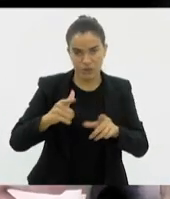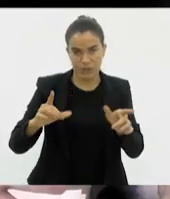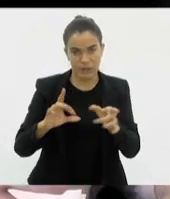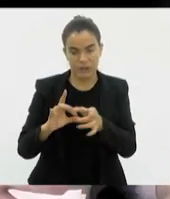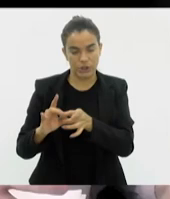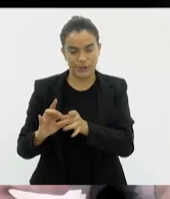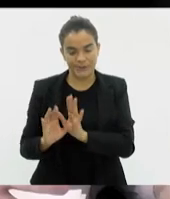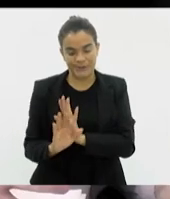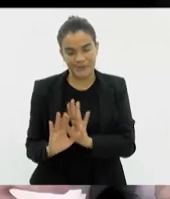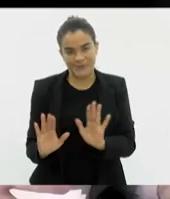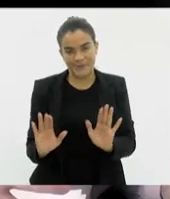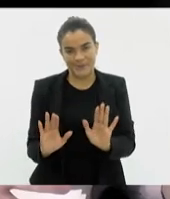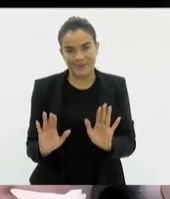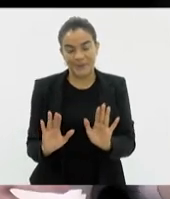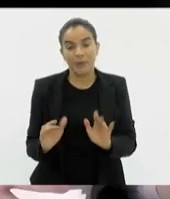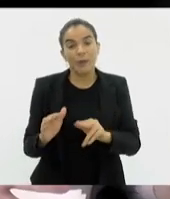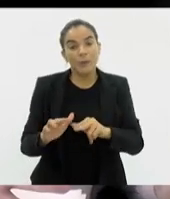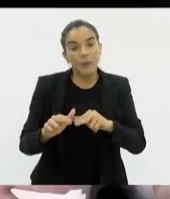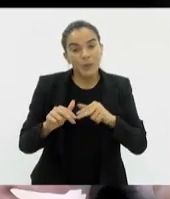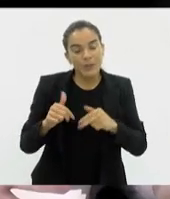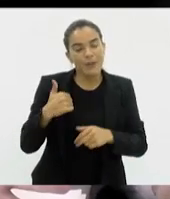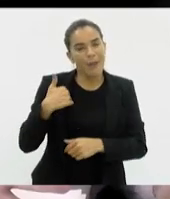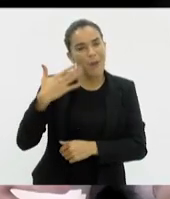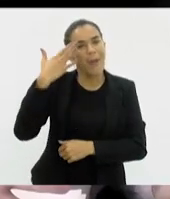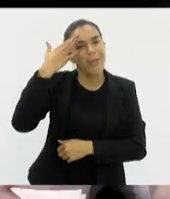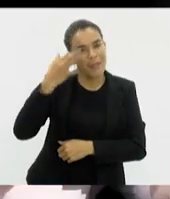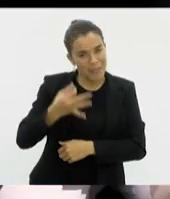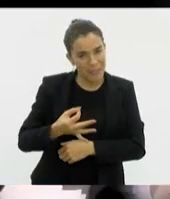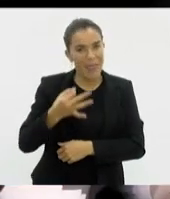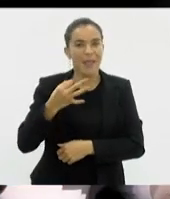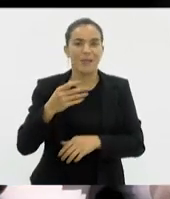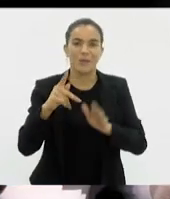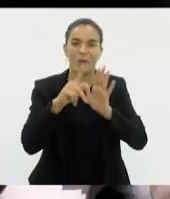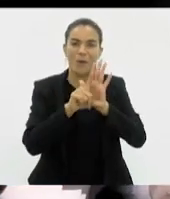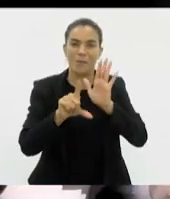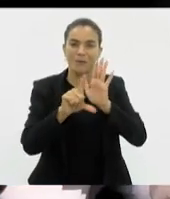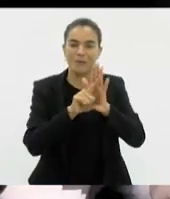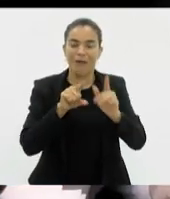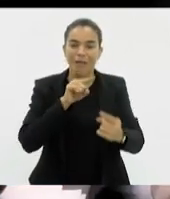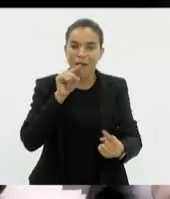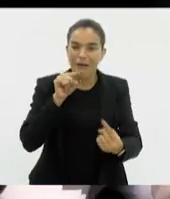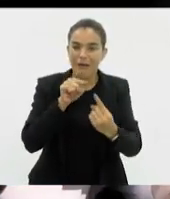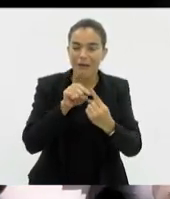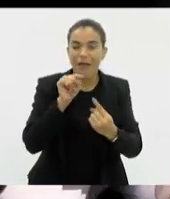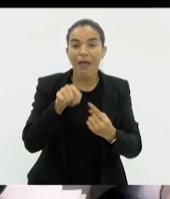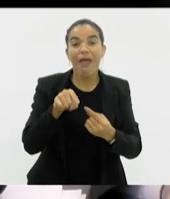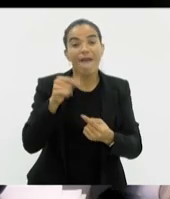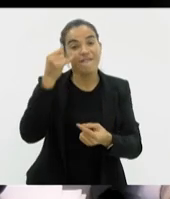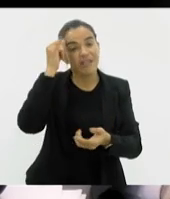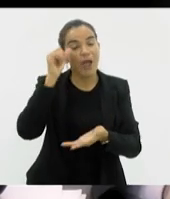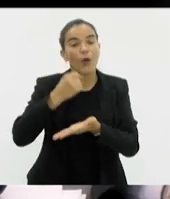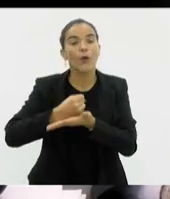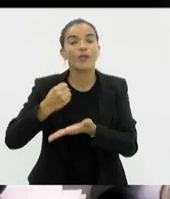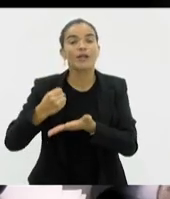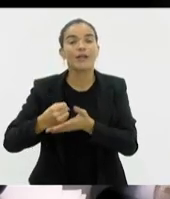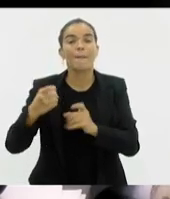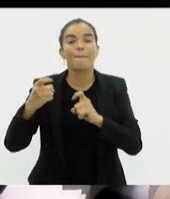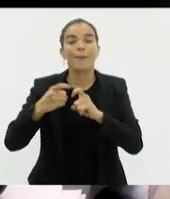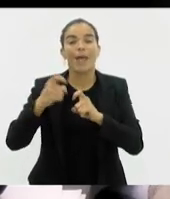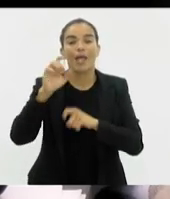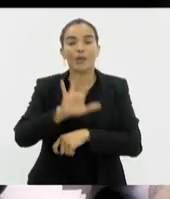Perfeito. Então, eu entendo que o intuito do projeto é exatamente proibir a contratação de médico